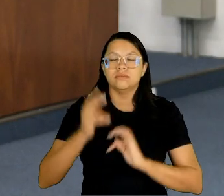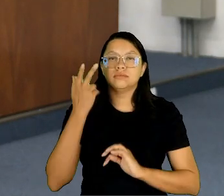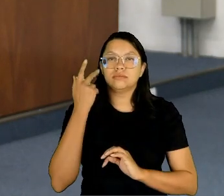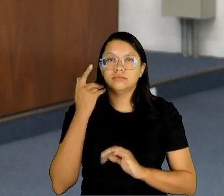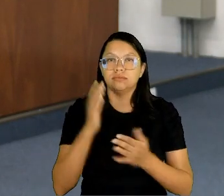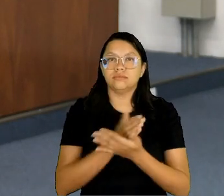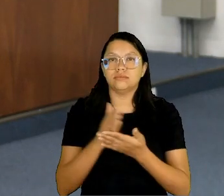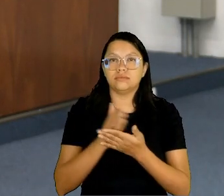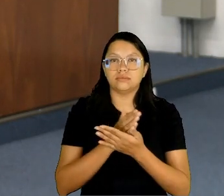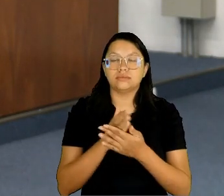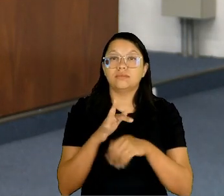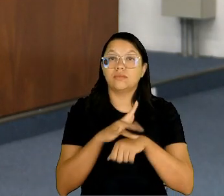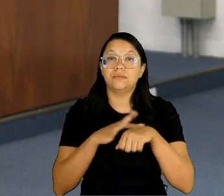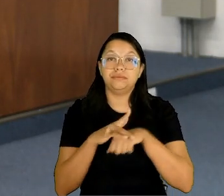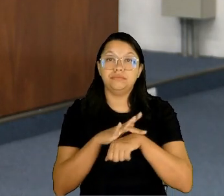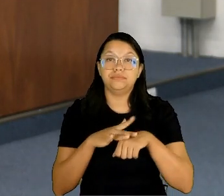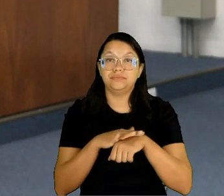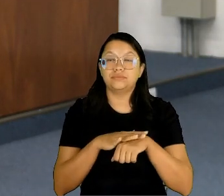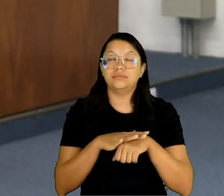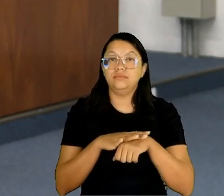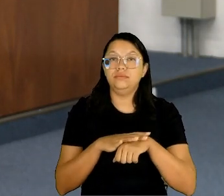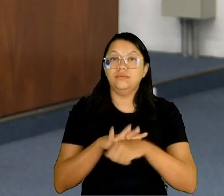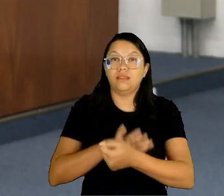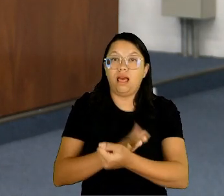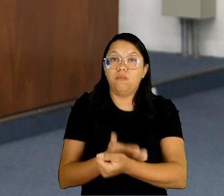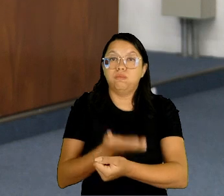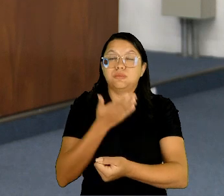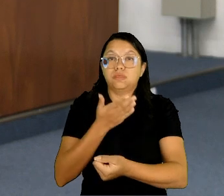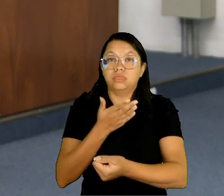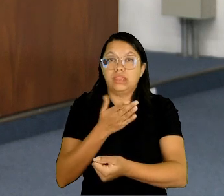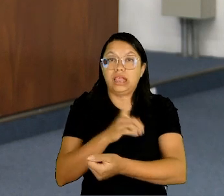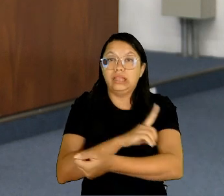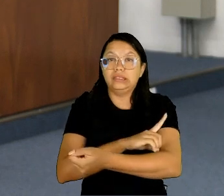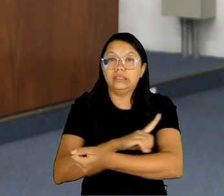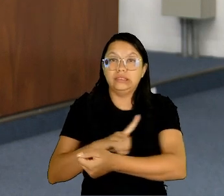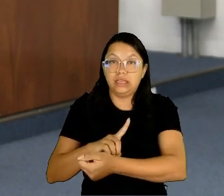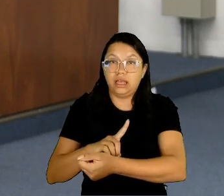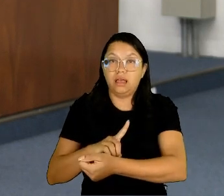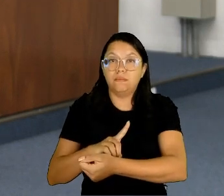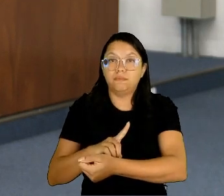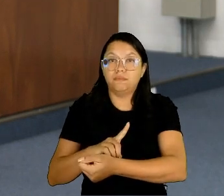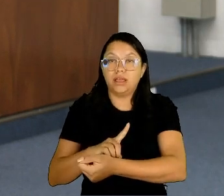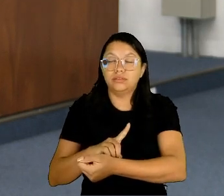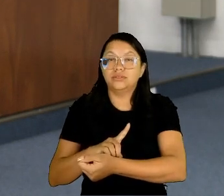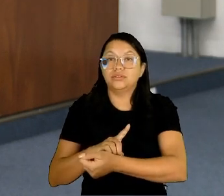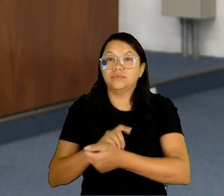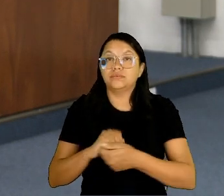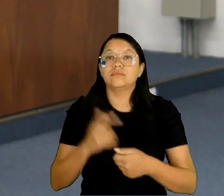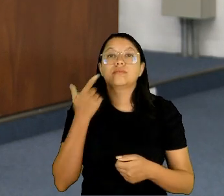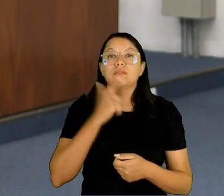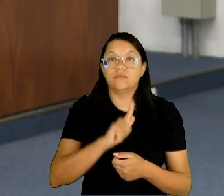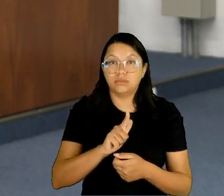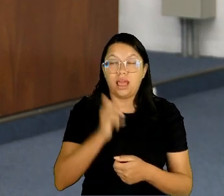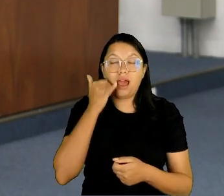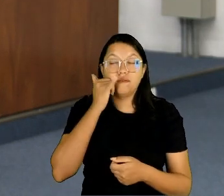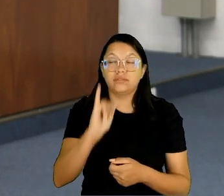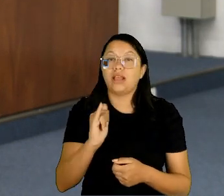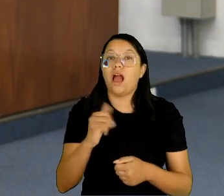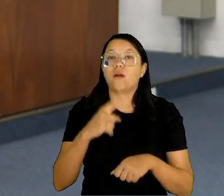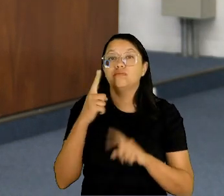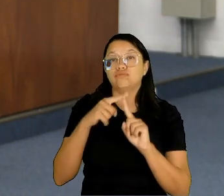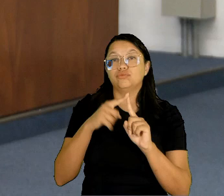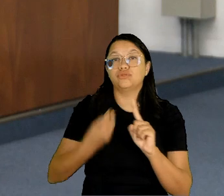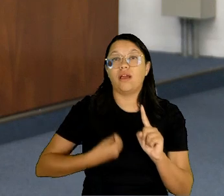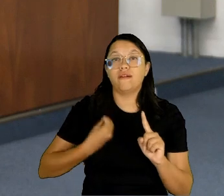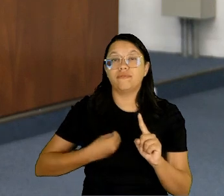Então, algumas comorbidades, algumas doenças, como hipertensão, diabetes, dislipidemia, a gente consegue prevenir